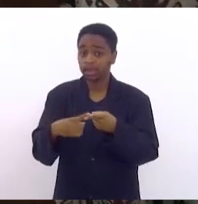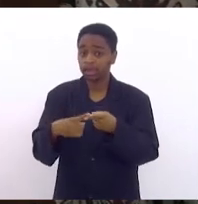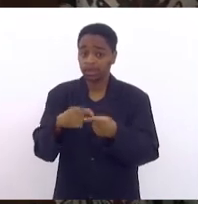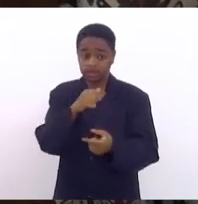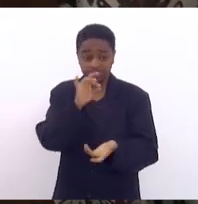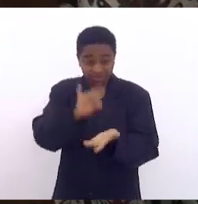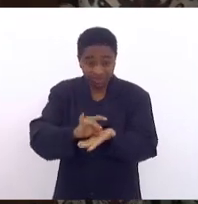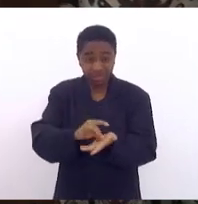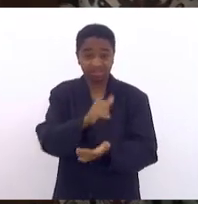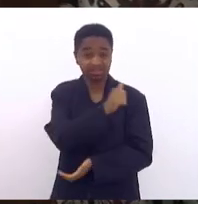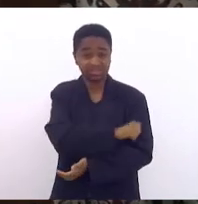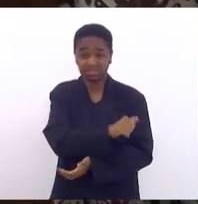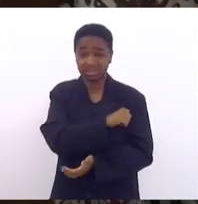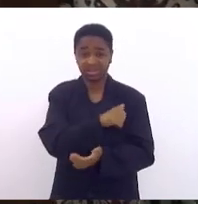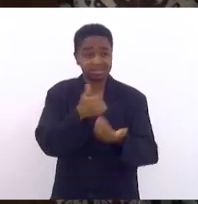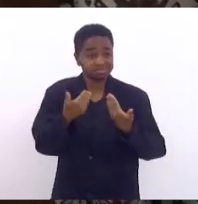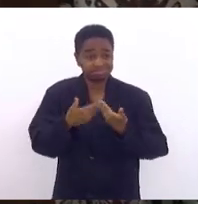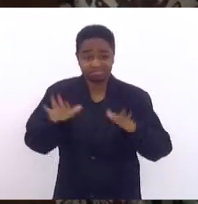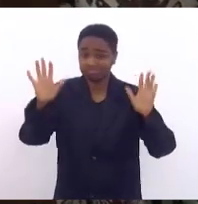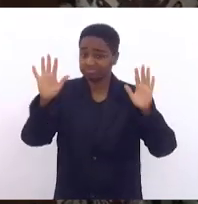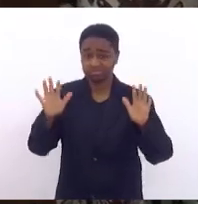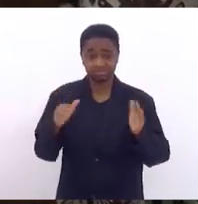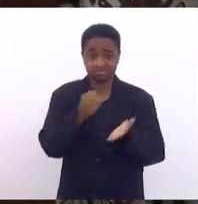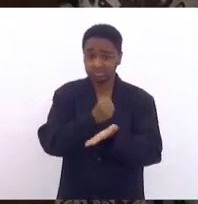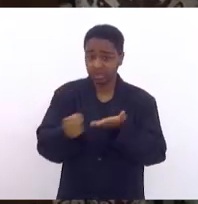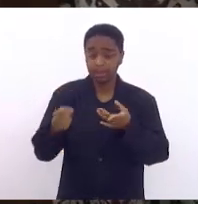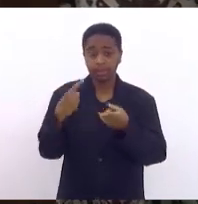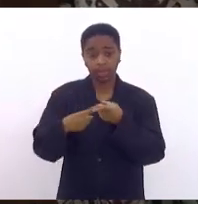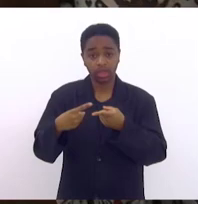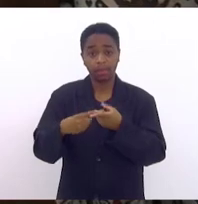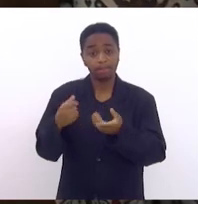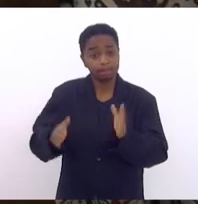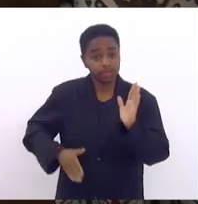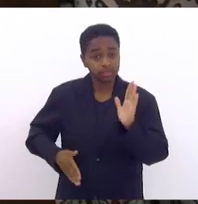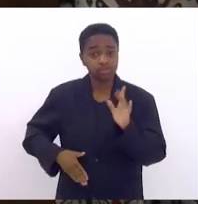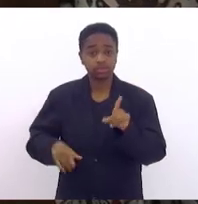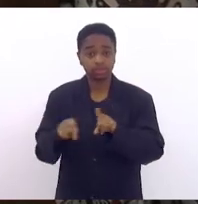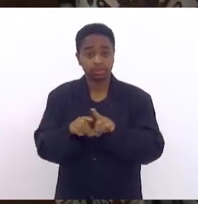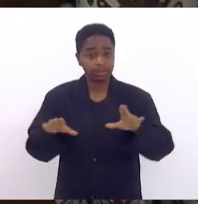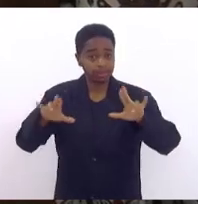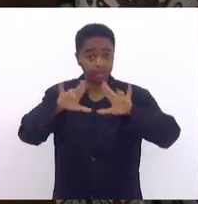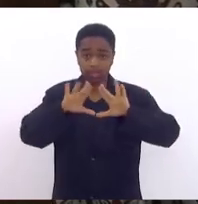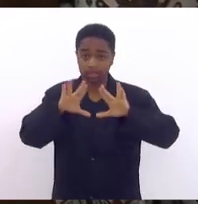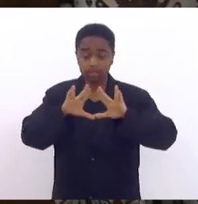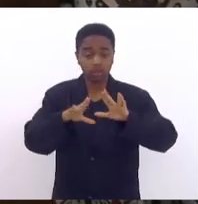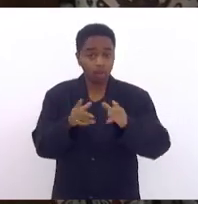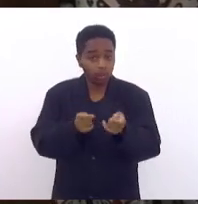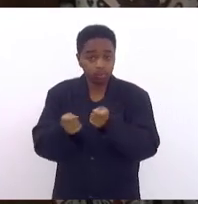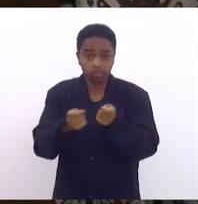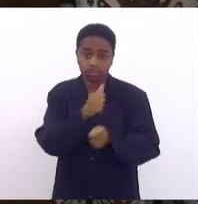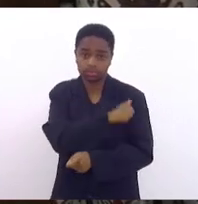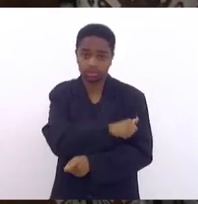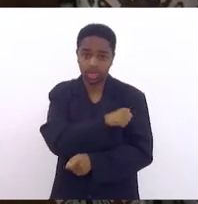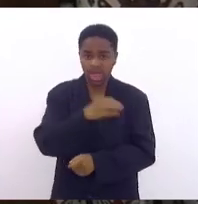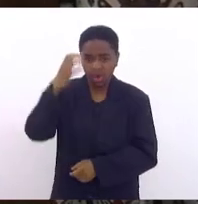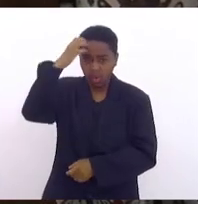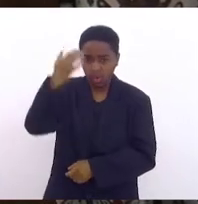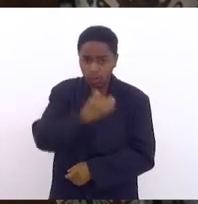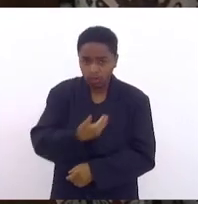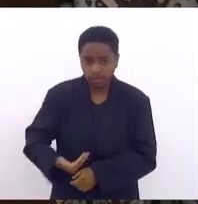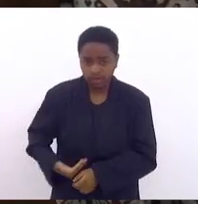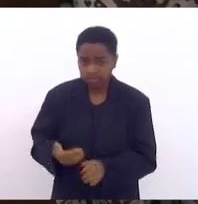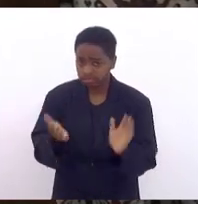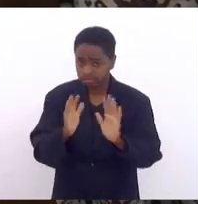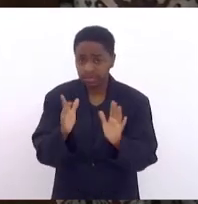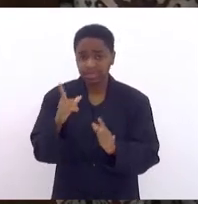que é a verdade. Tráfico e milícia controlam uma parte do território. É culpa do governo ABC? Isso